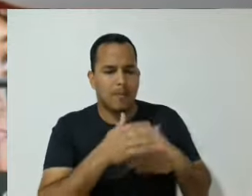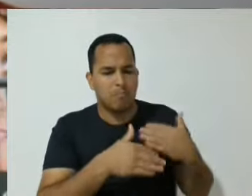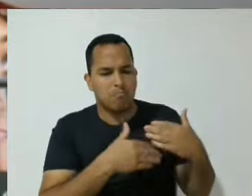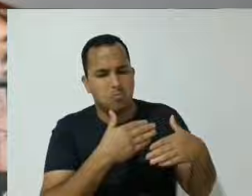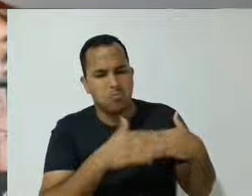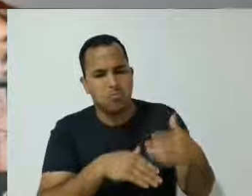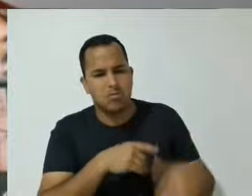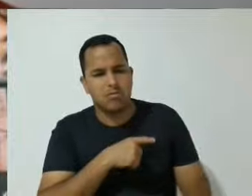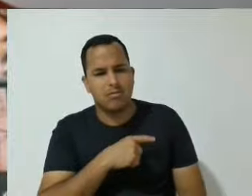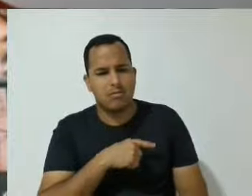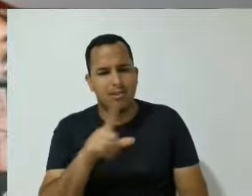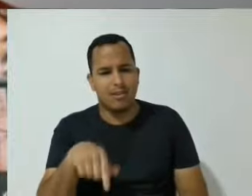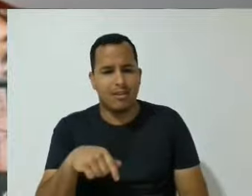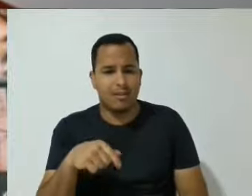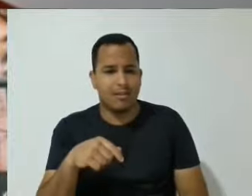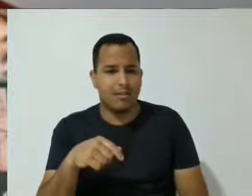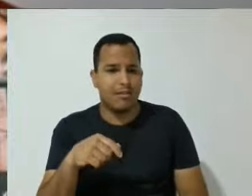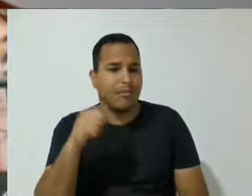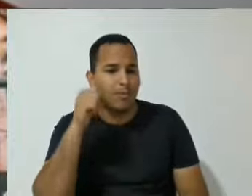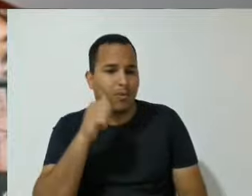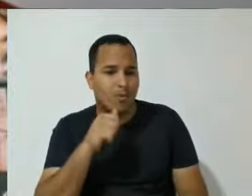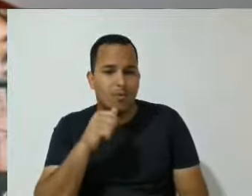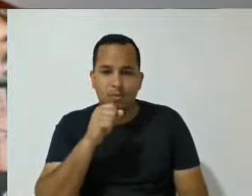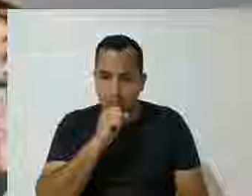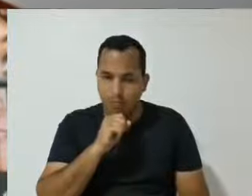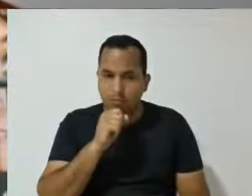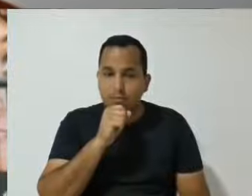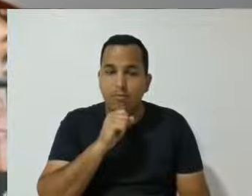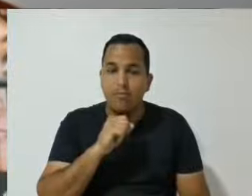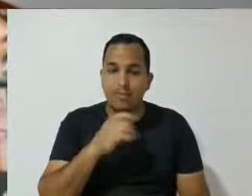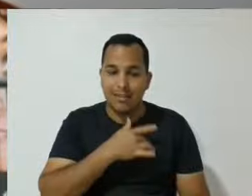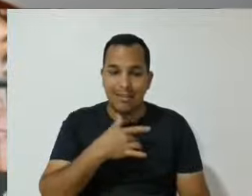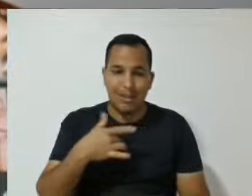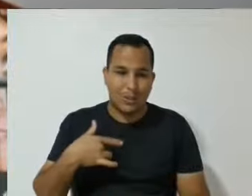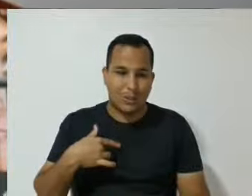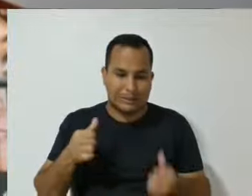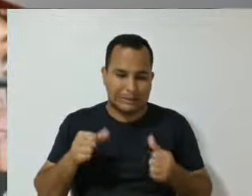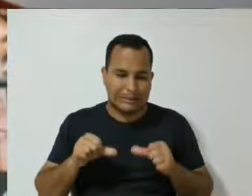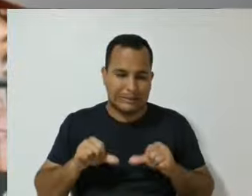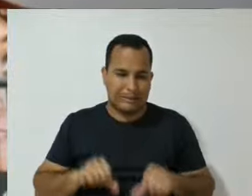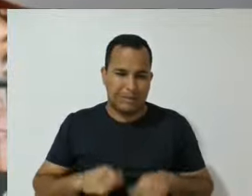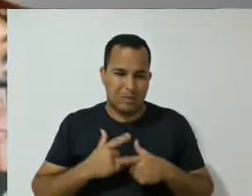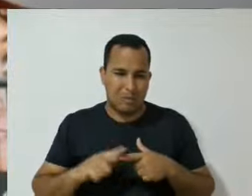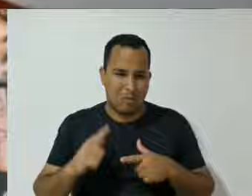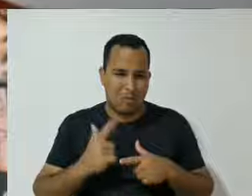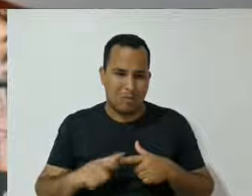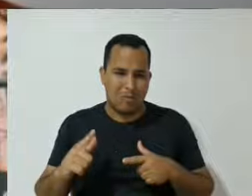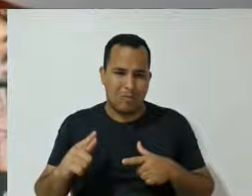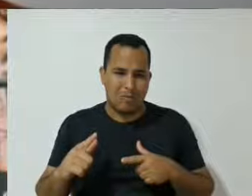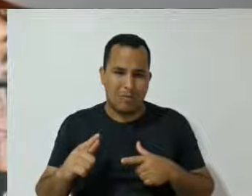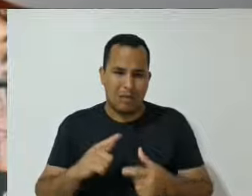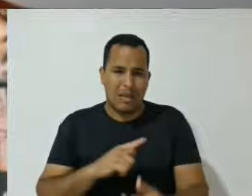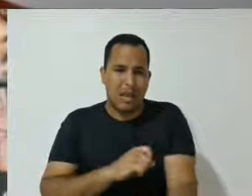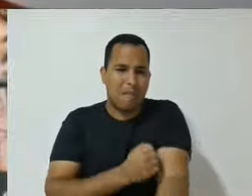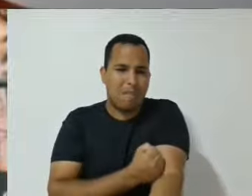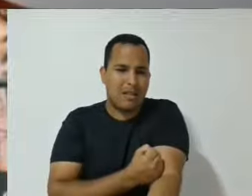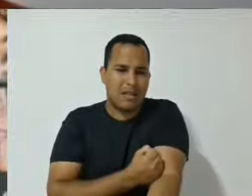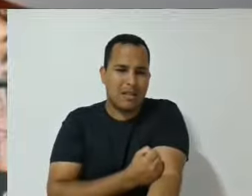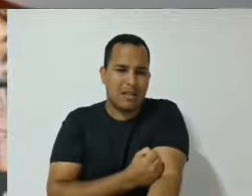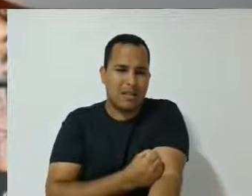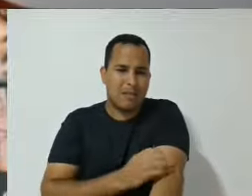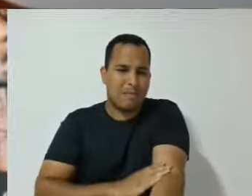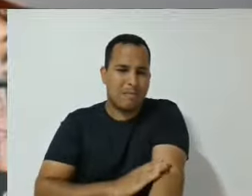Eram senhoras que estavam com problemas de saúde graves, pressão arterial, problemas